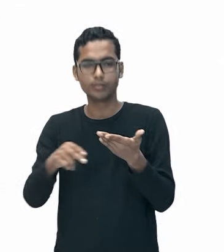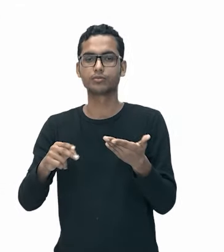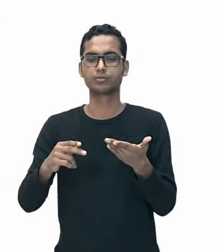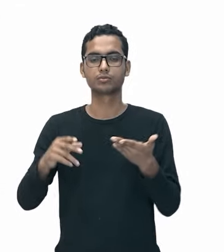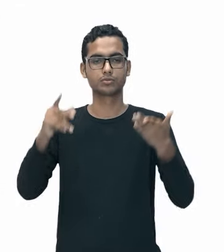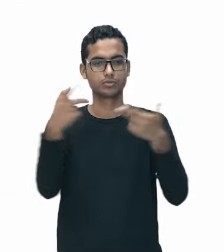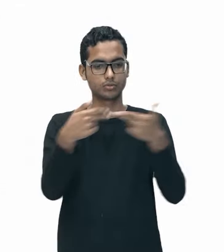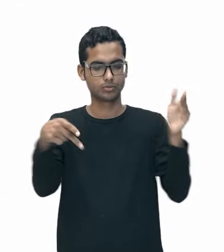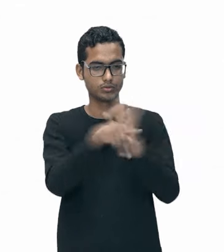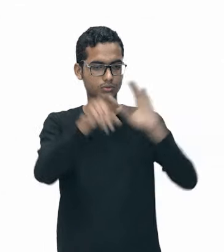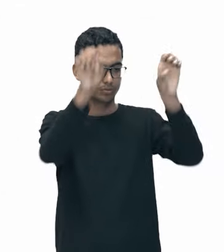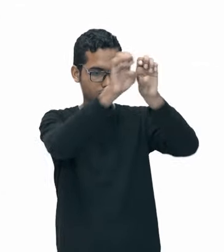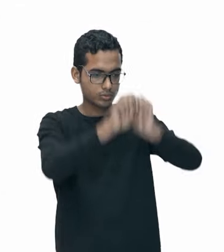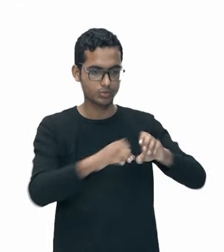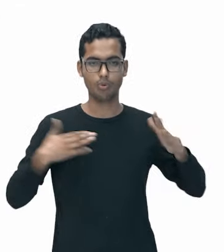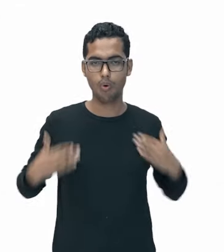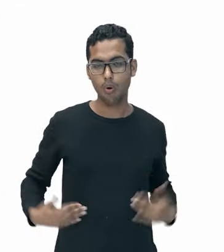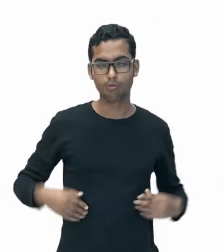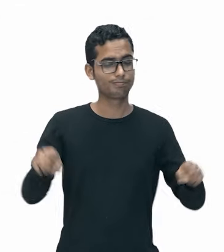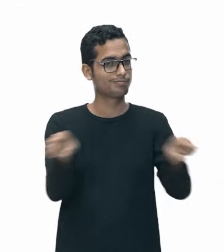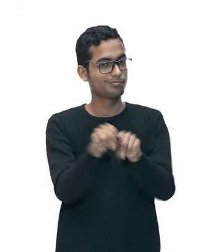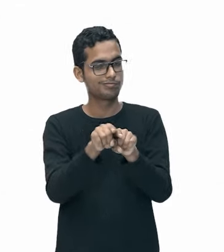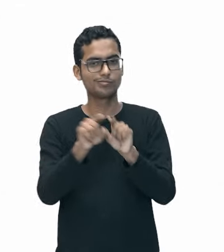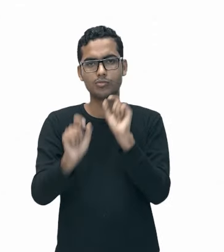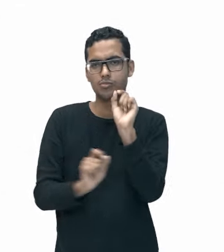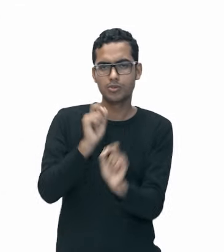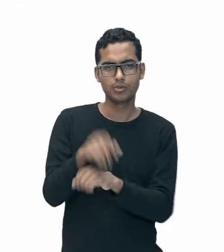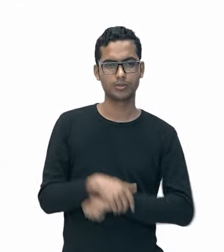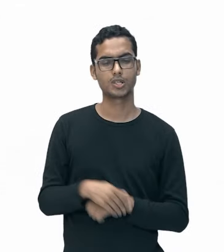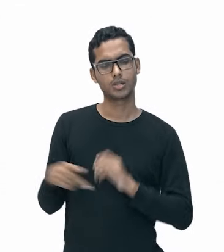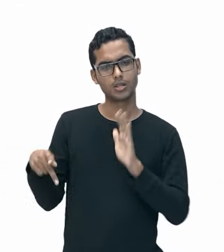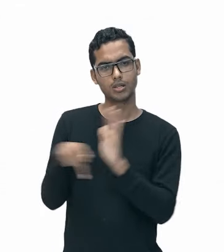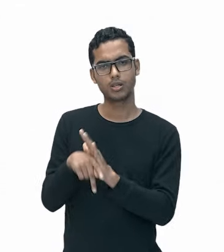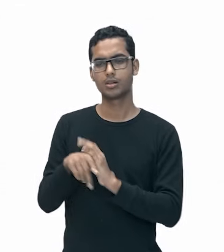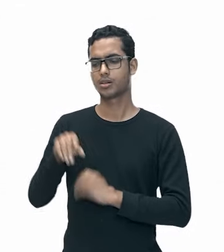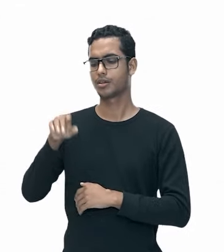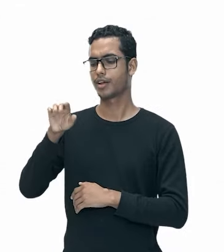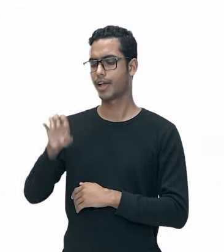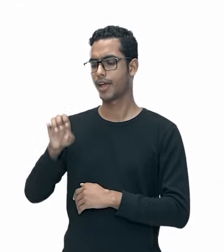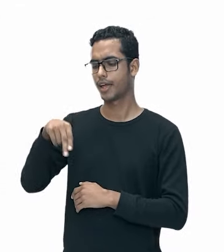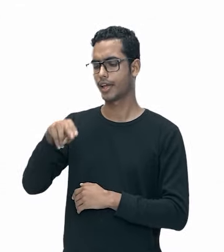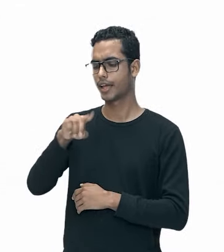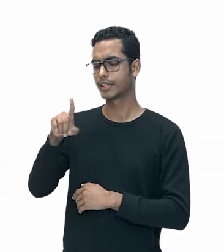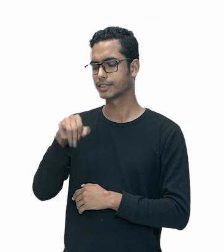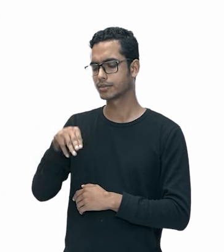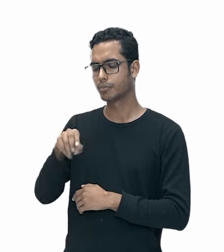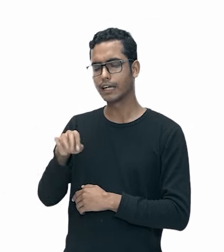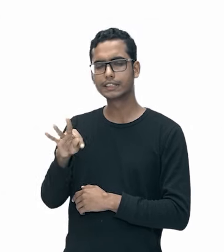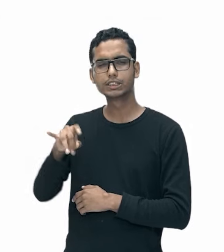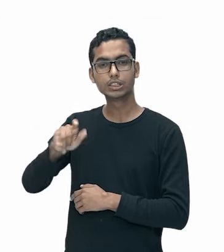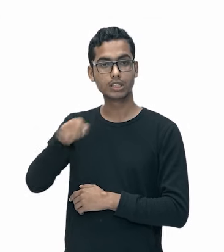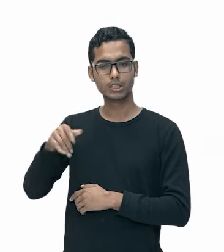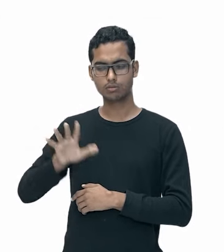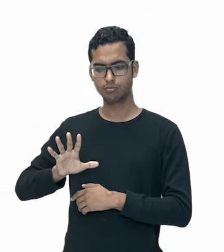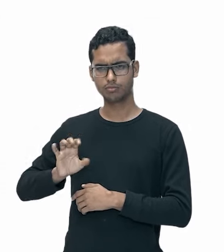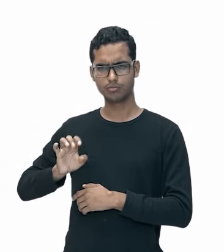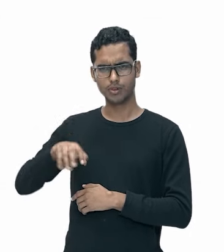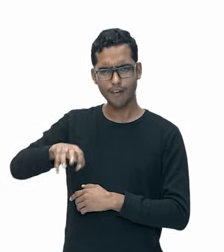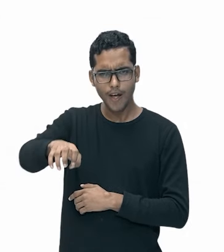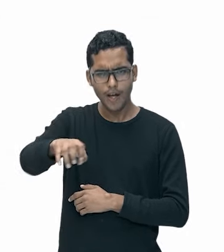nosso corpo também né A questão enzimática os anticorpos tá então